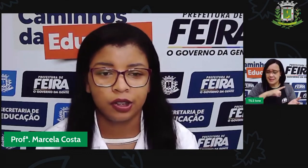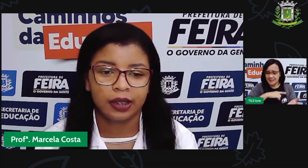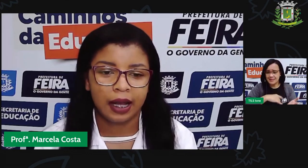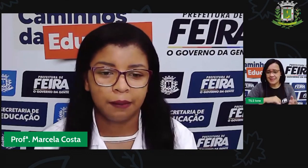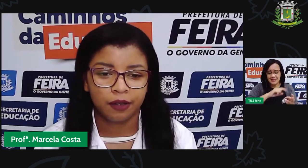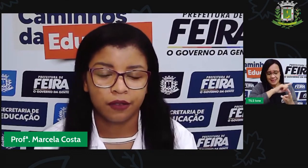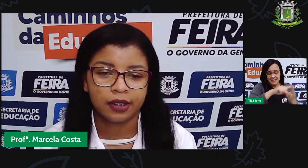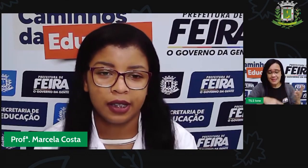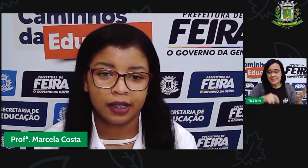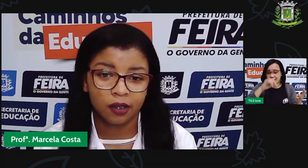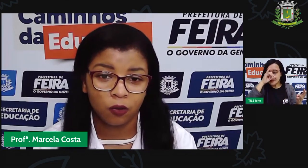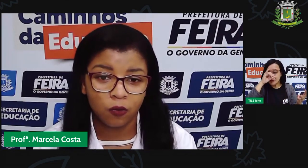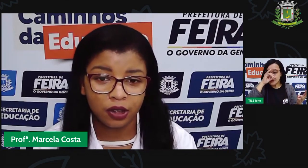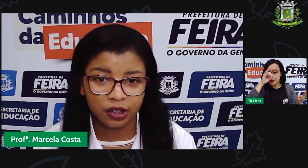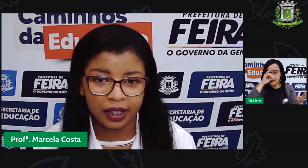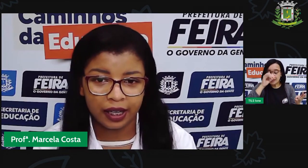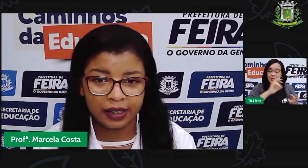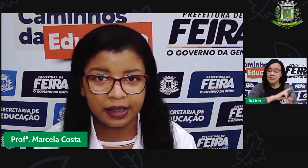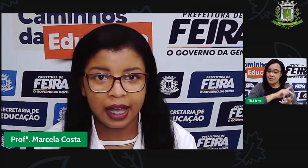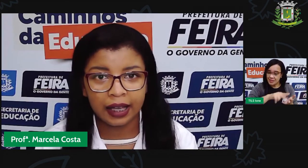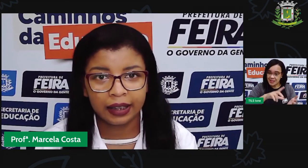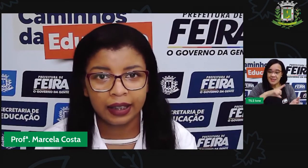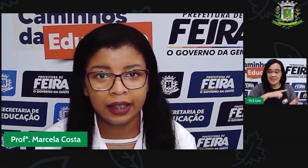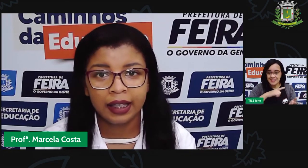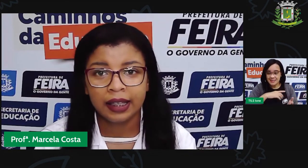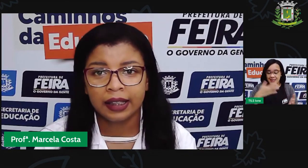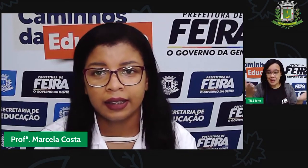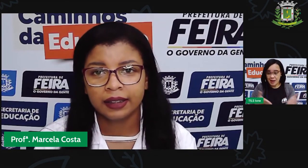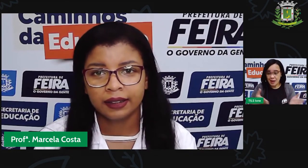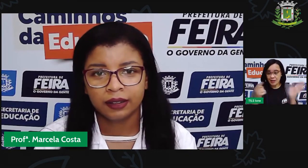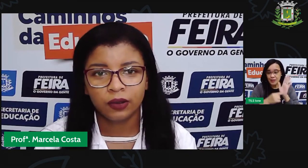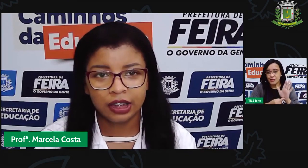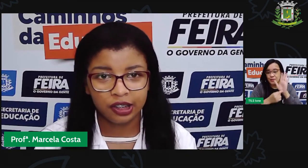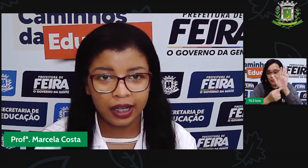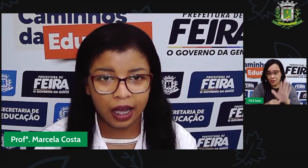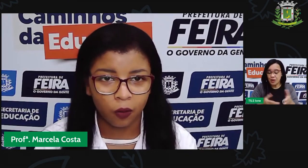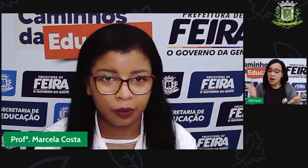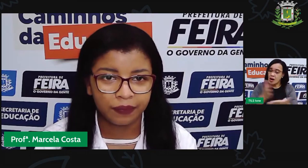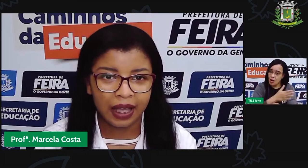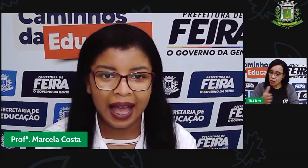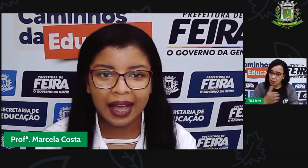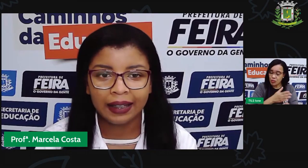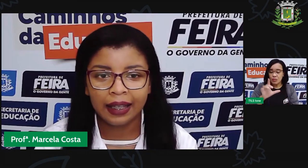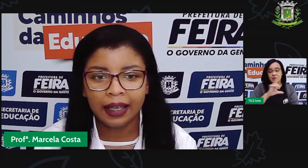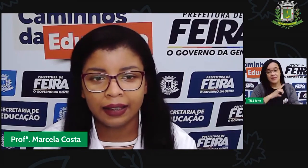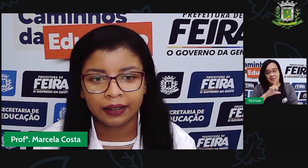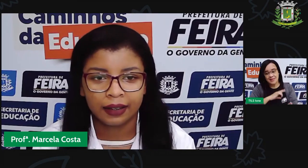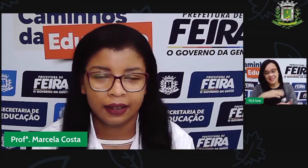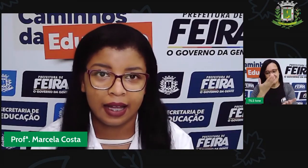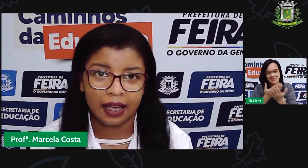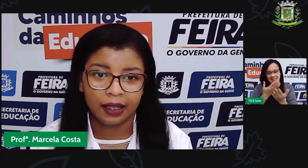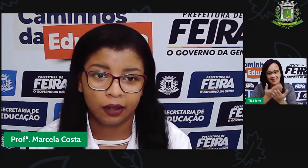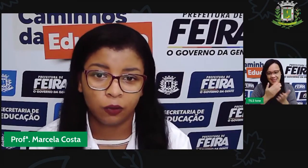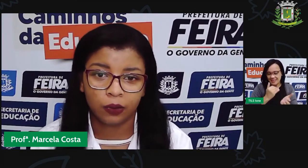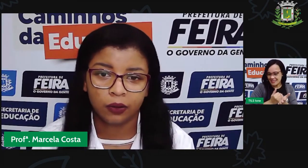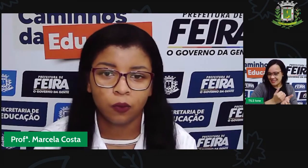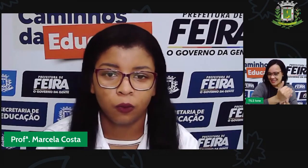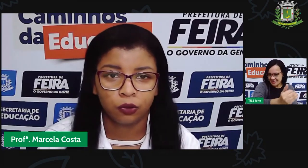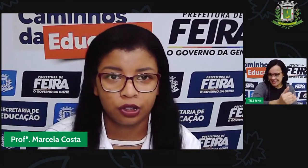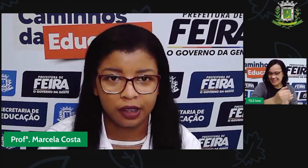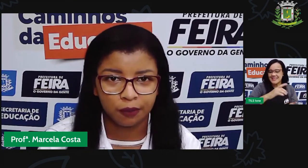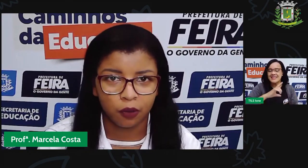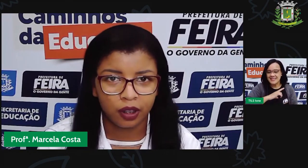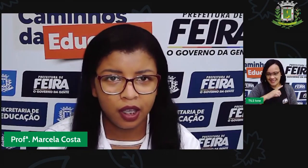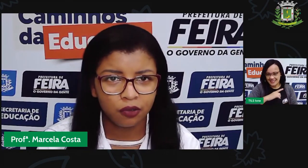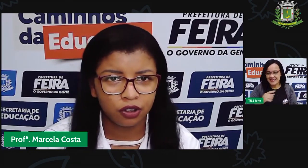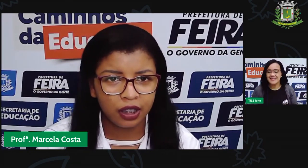quero mostrar para vocês algumas delas aqui durante a aula. Além da releitura do conto